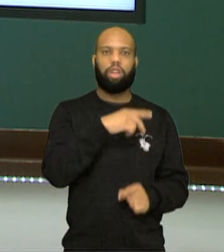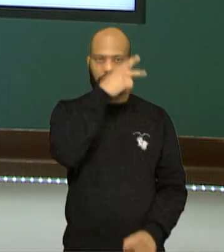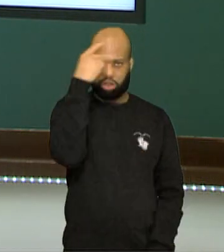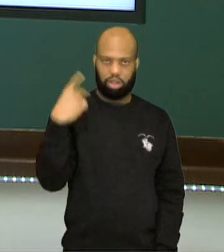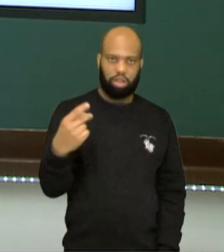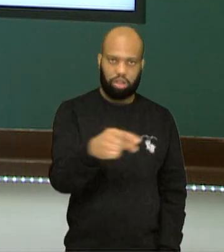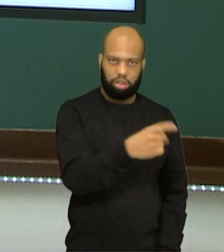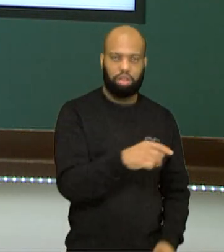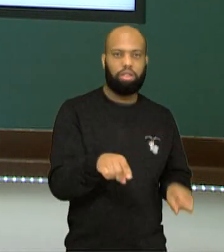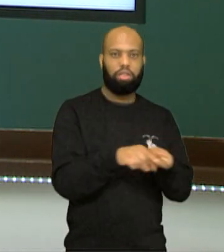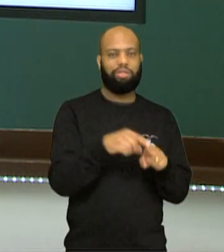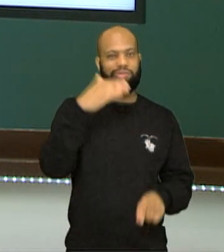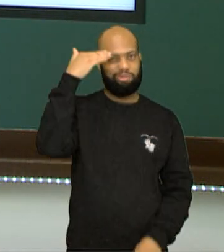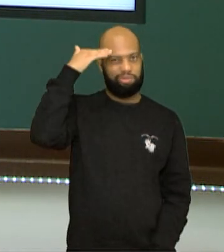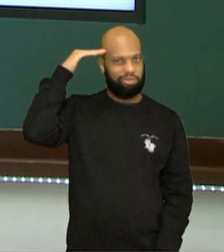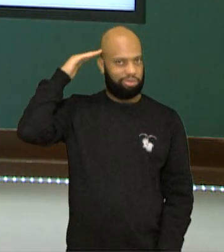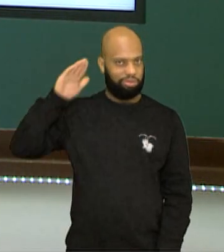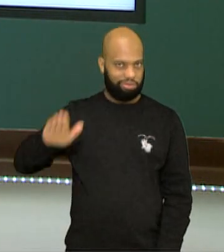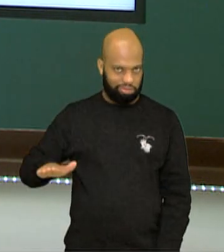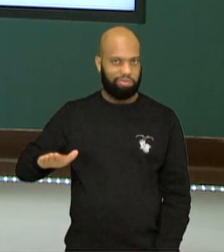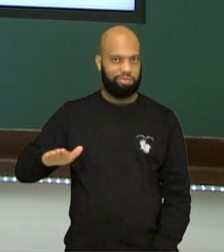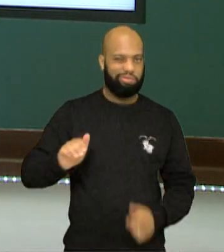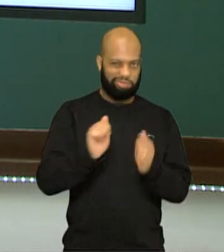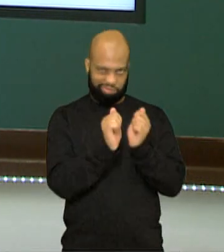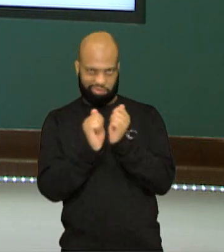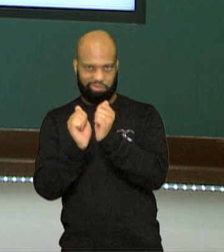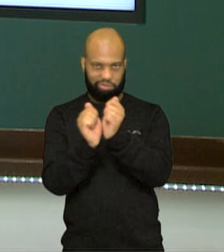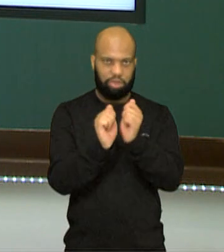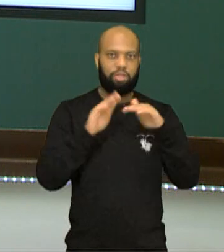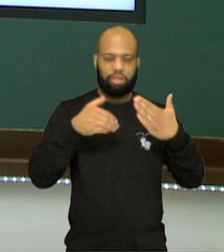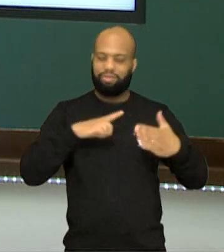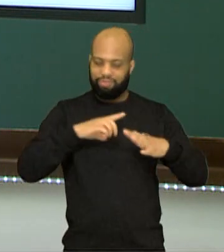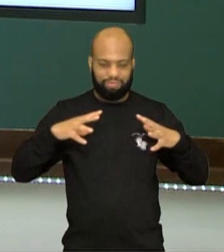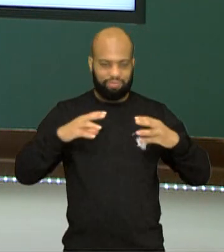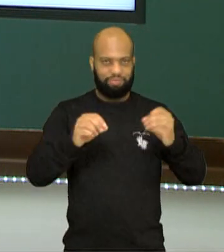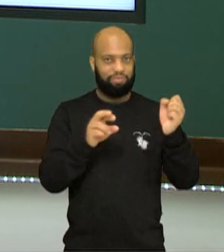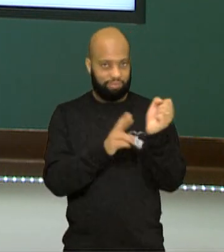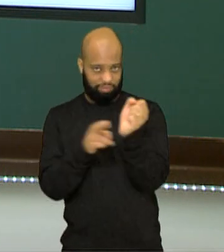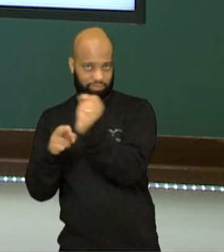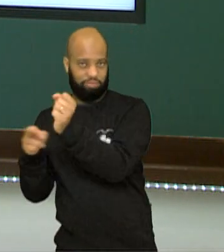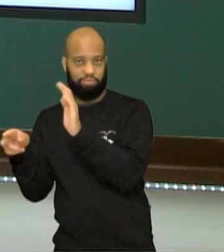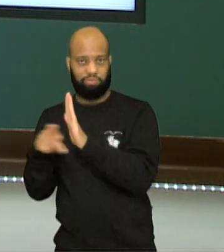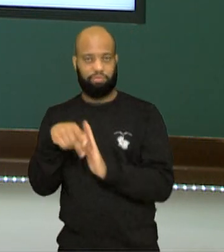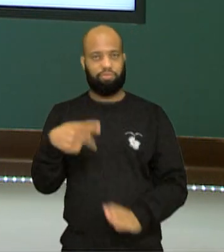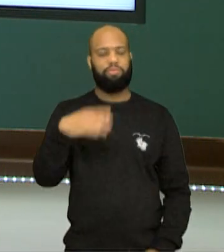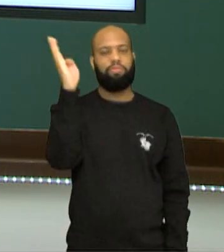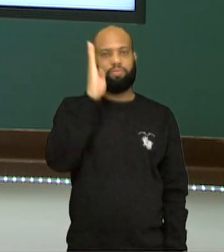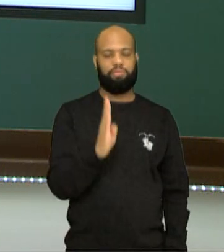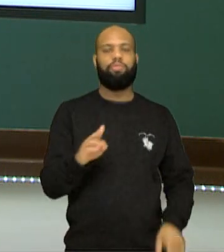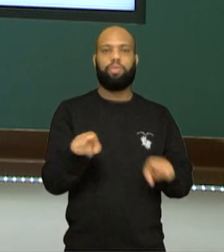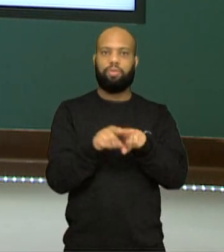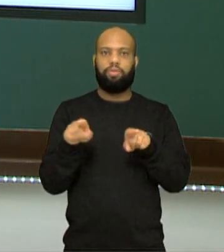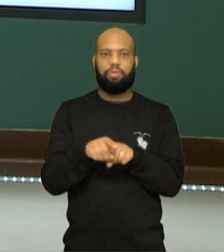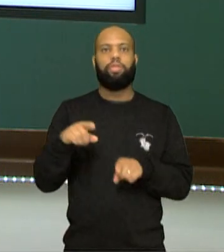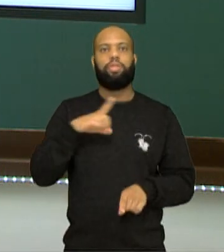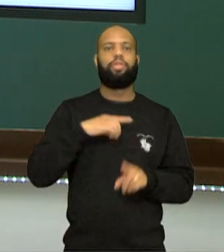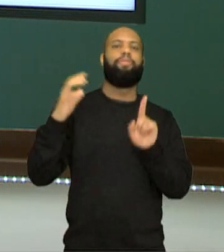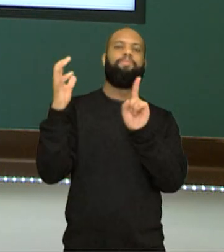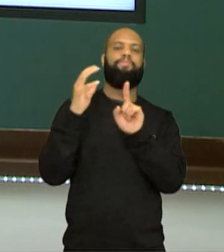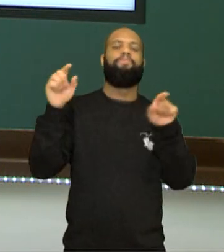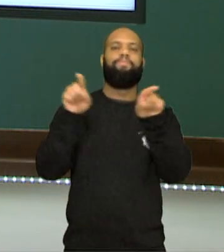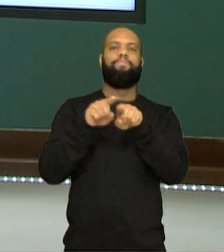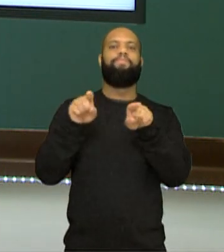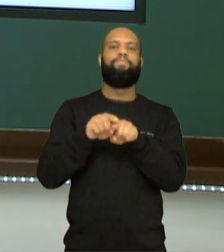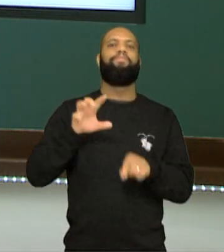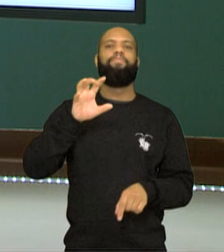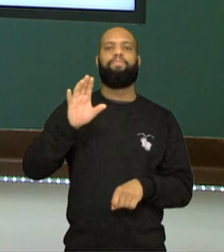percussão, que são bem importantes em todos os ritmos brasileiros, né? A gente tem muito essa influência desses